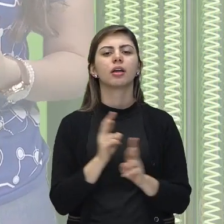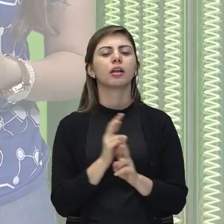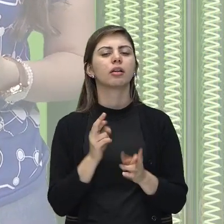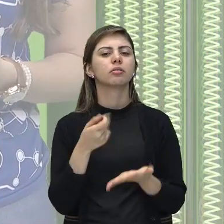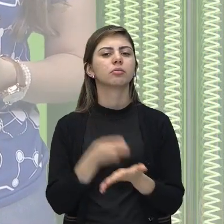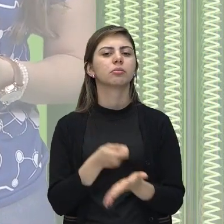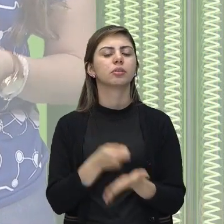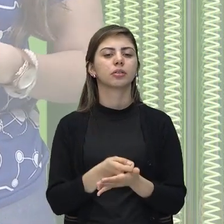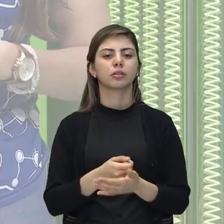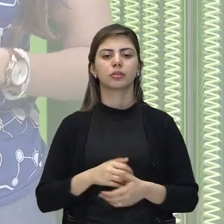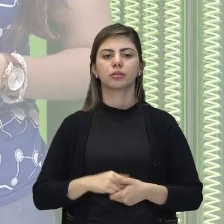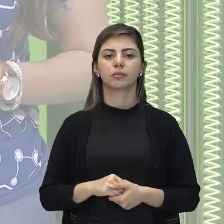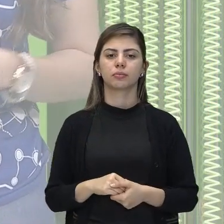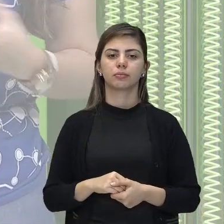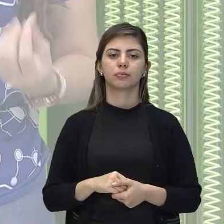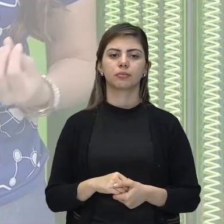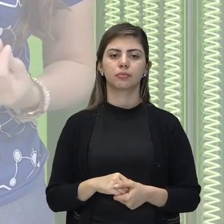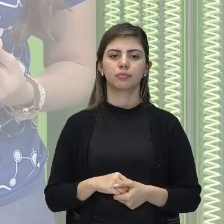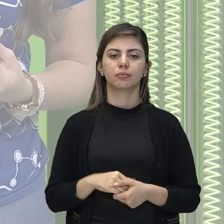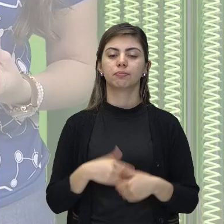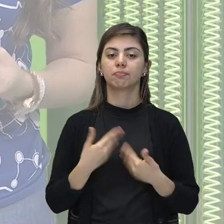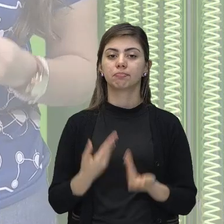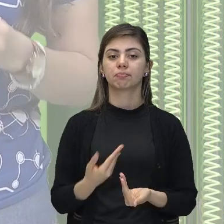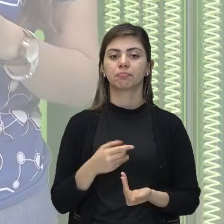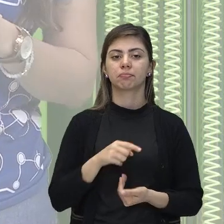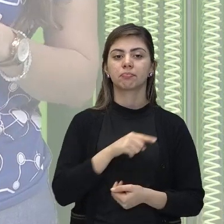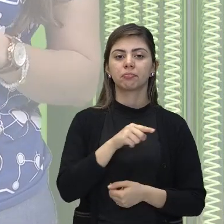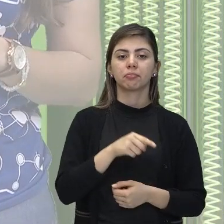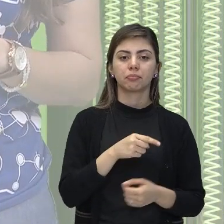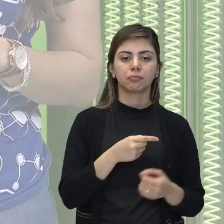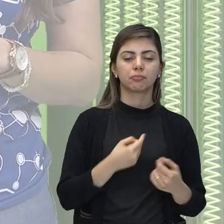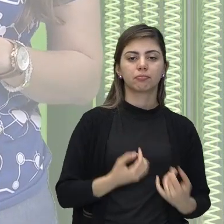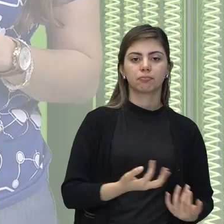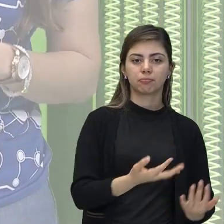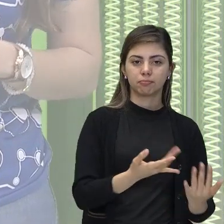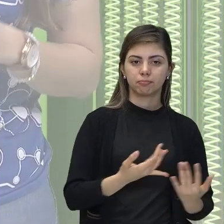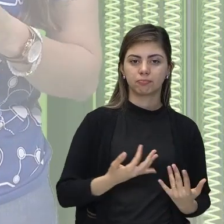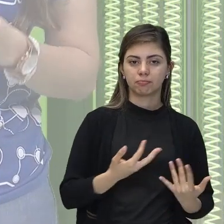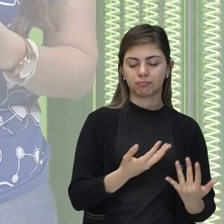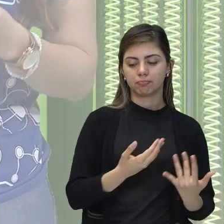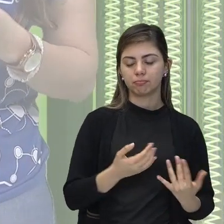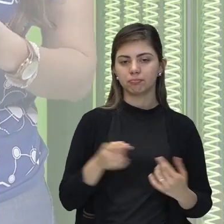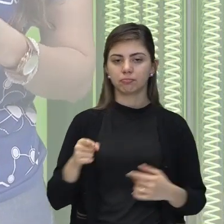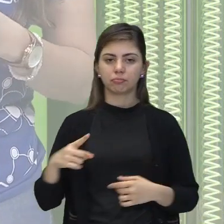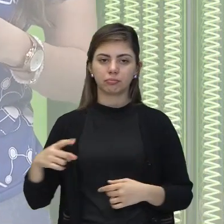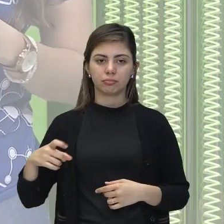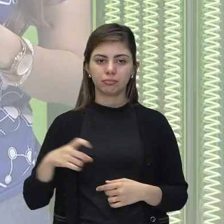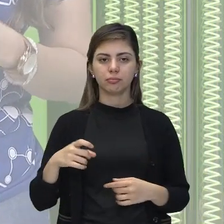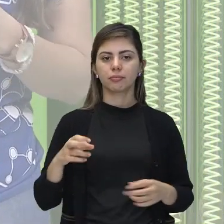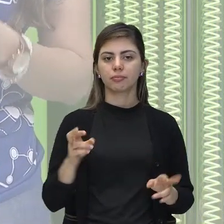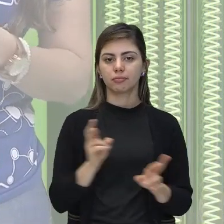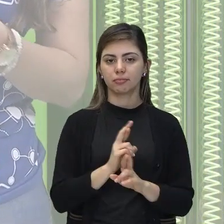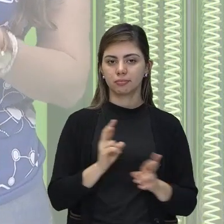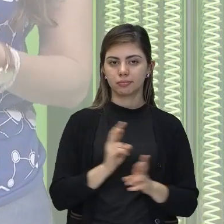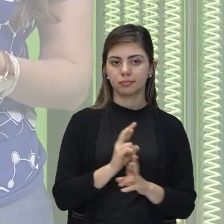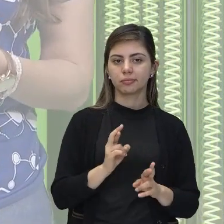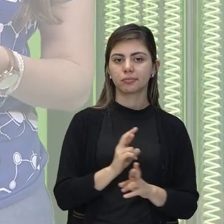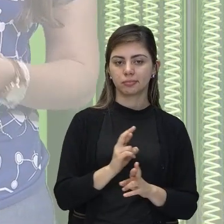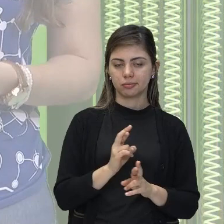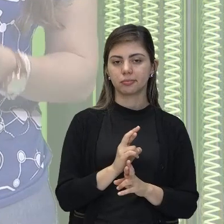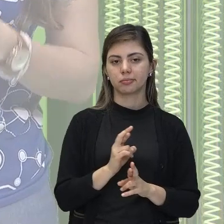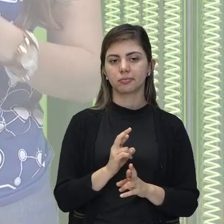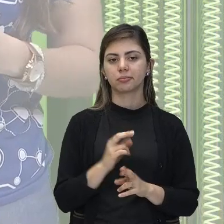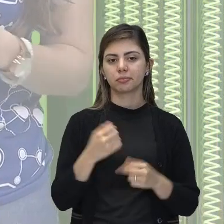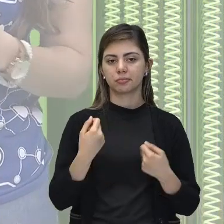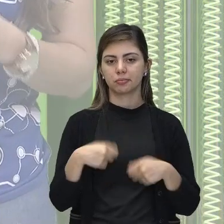né? Então, a gente tem aqui que as algas e as cianobactérias são seres vivos